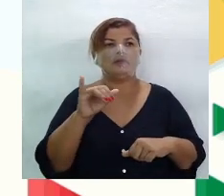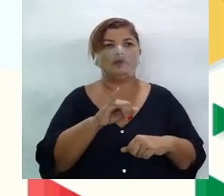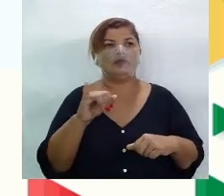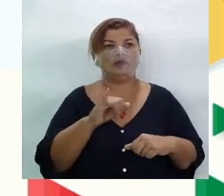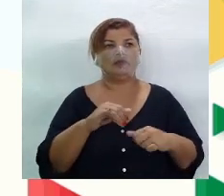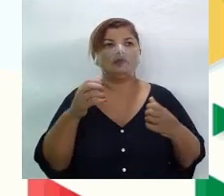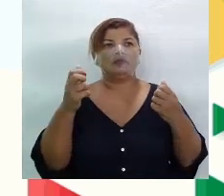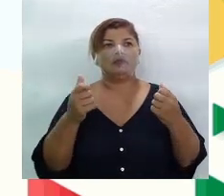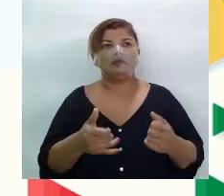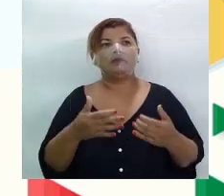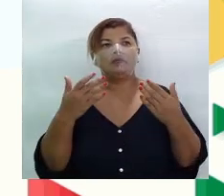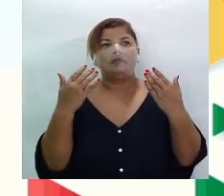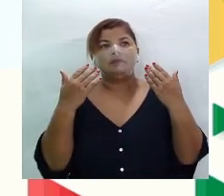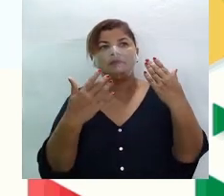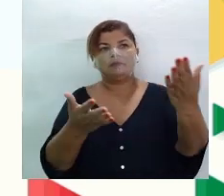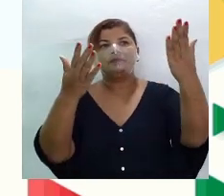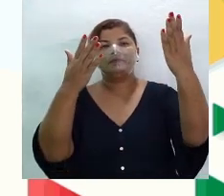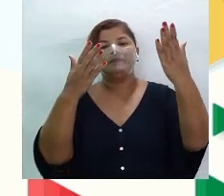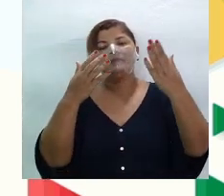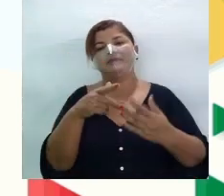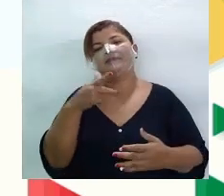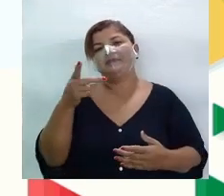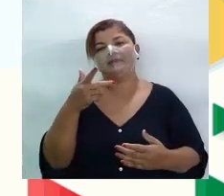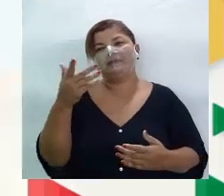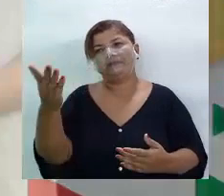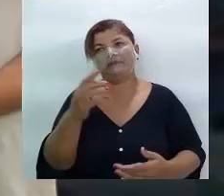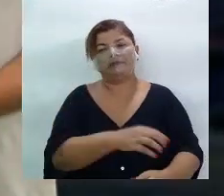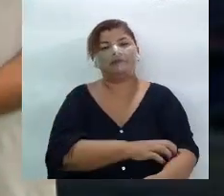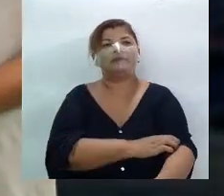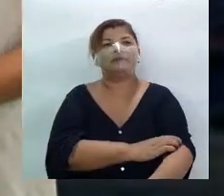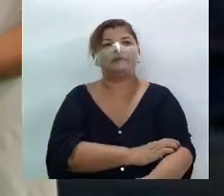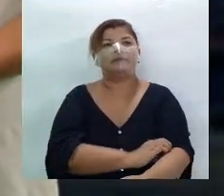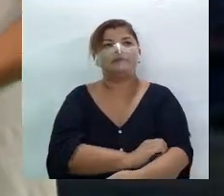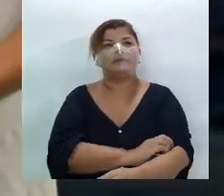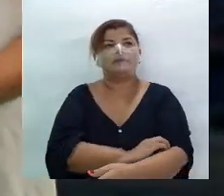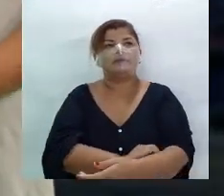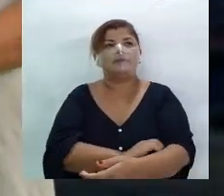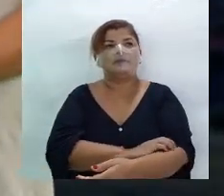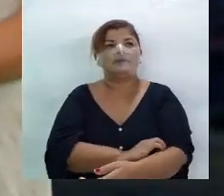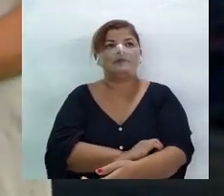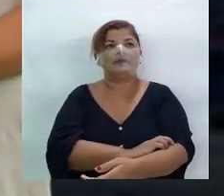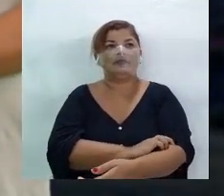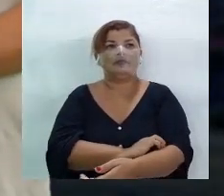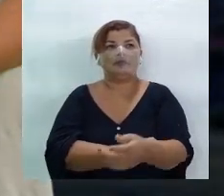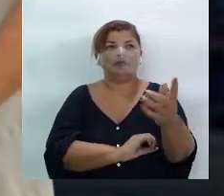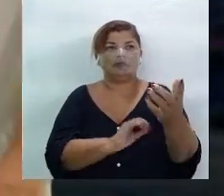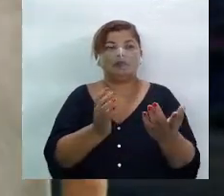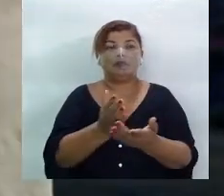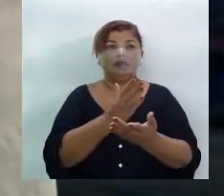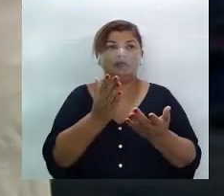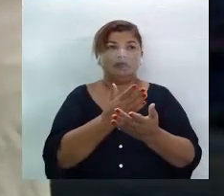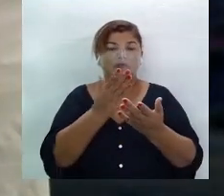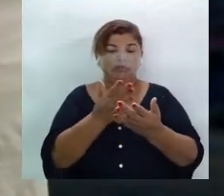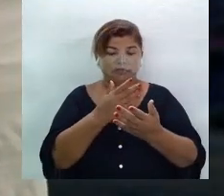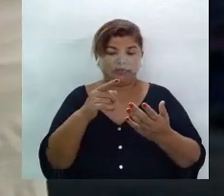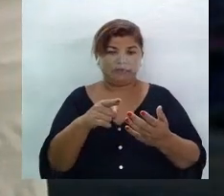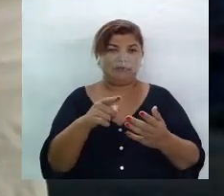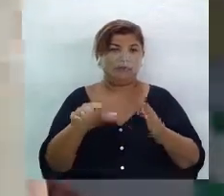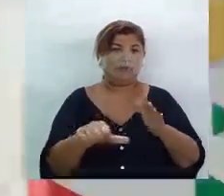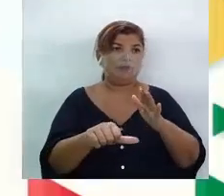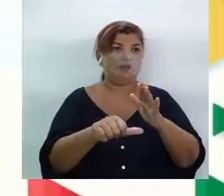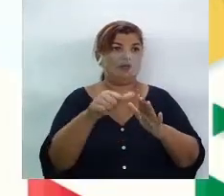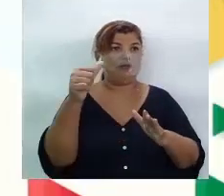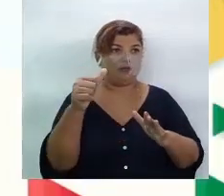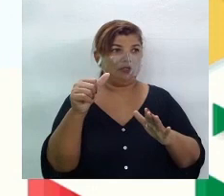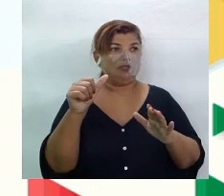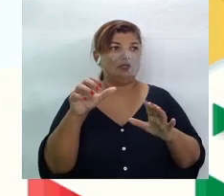Aí, professor, esbalde-se agora. Gente, Assombrações do Recife Velho foi publicado pela primeira vez. Pode deixar na tela, por favor. Pode